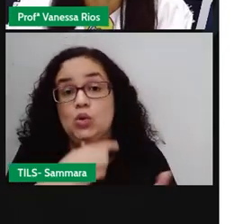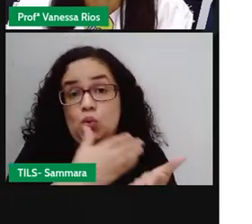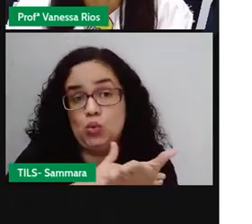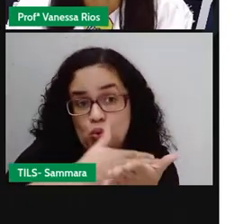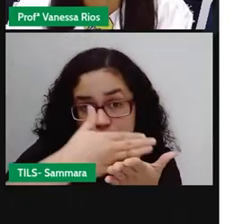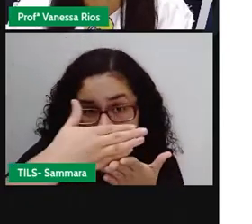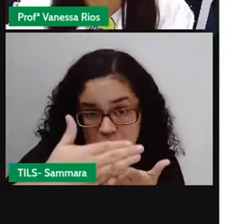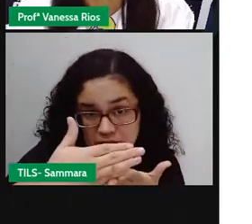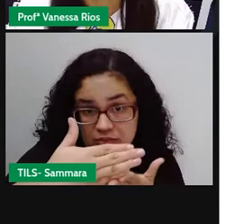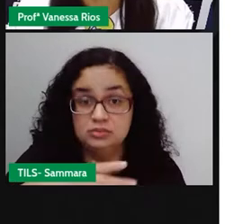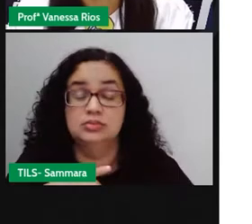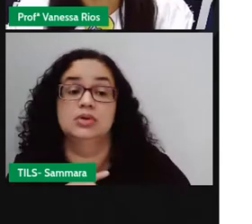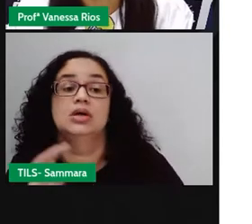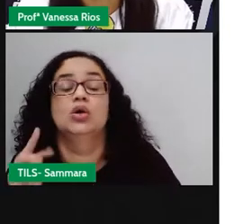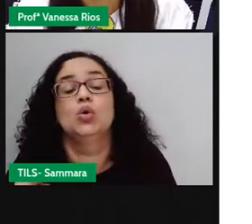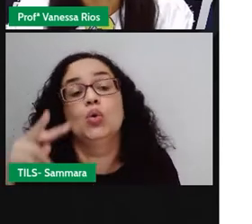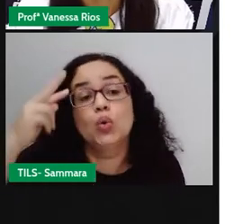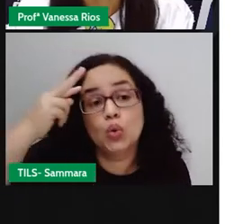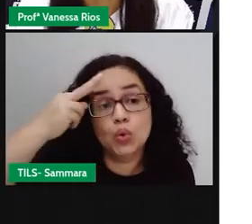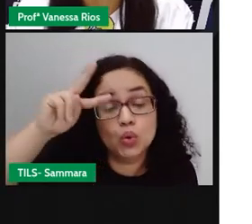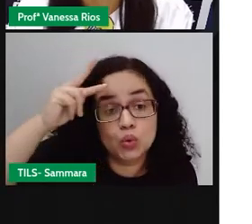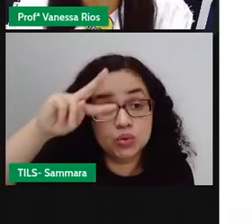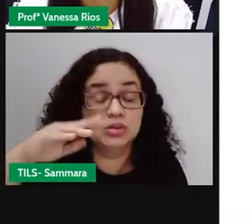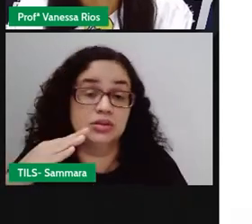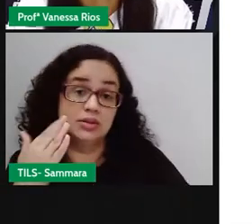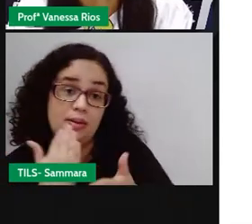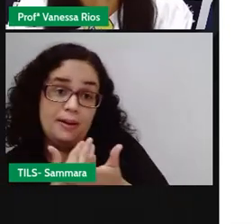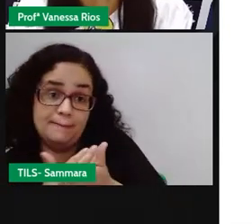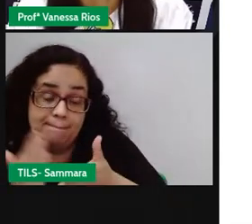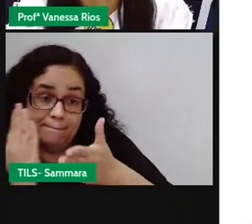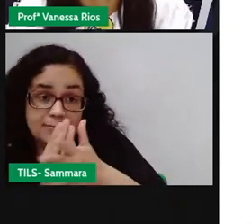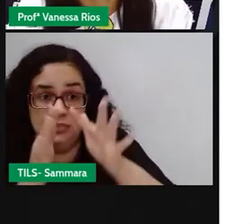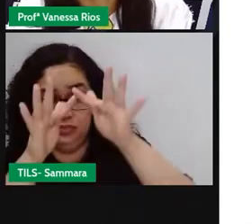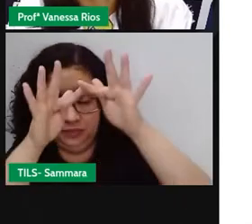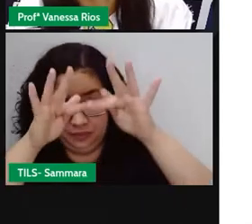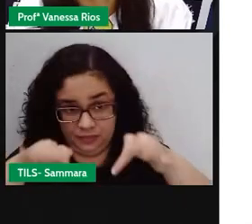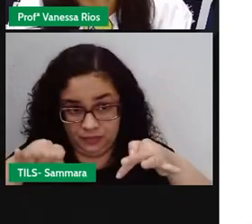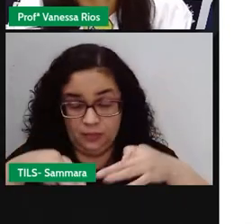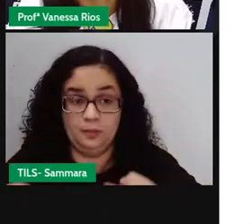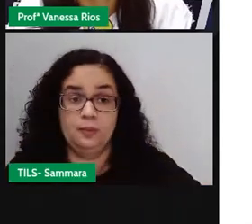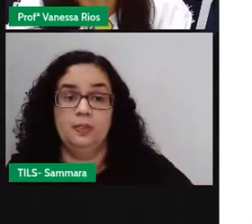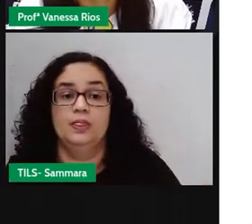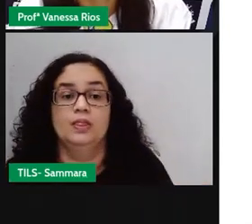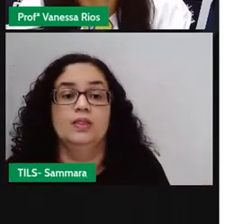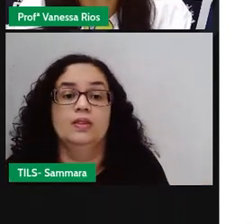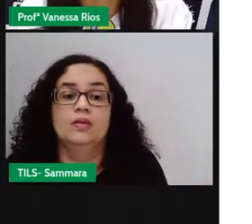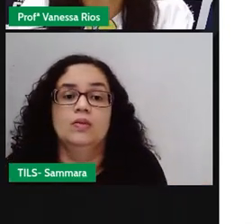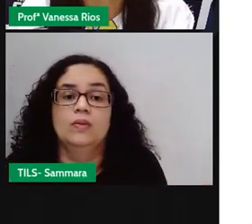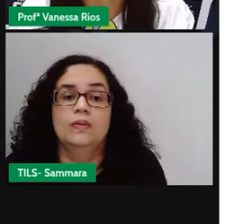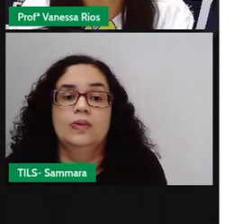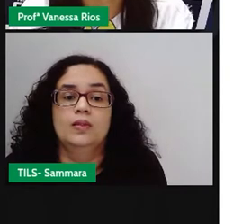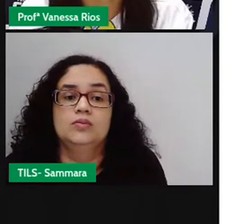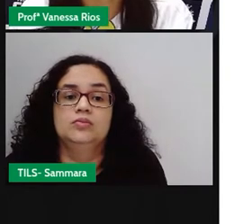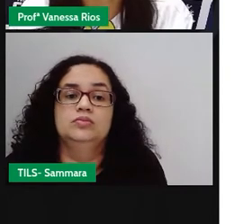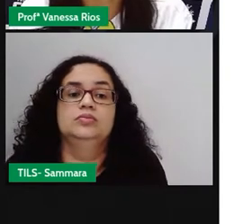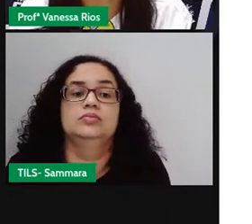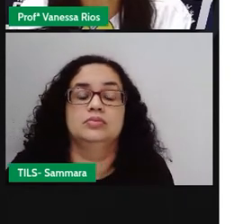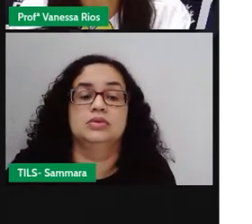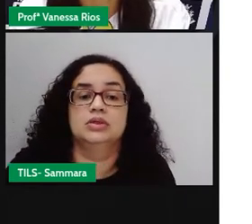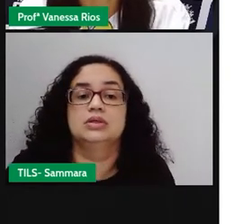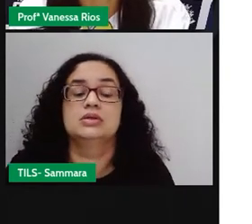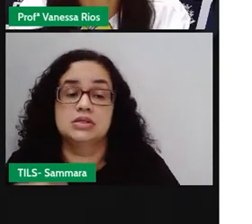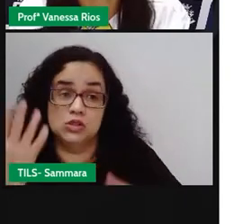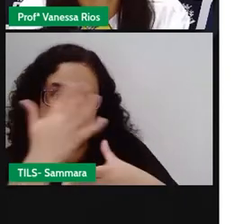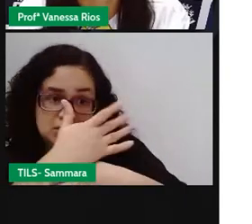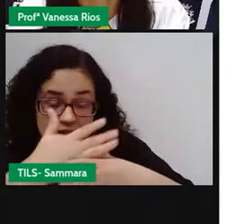enredo fazendo com que a história tenha início, tenha meio e também tenha um final. Então, vamos lá. Existia